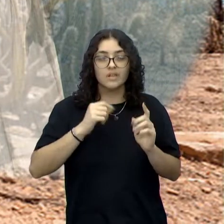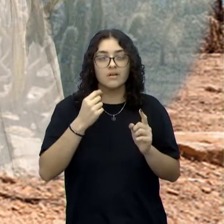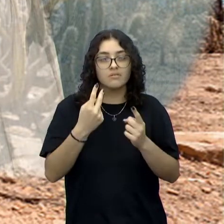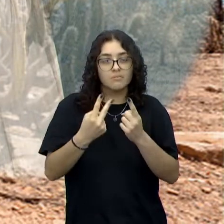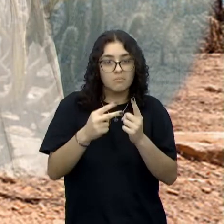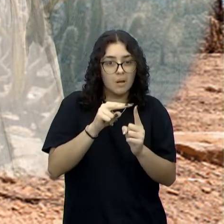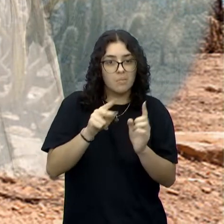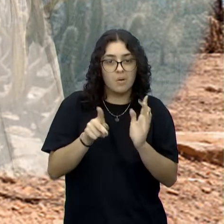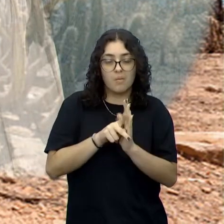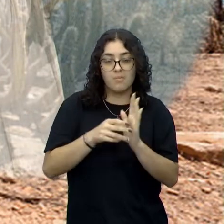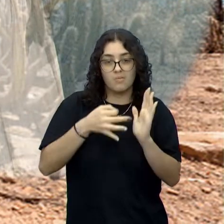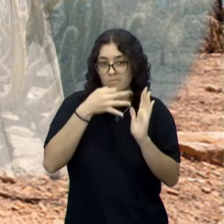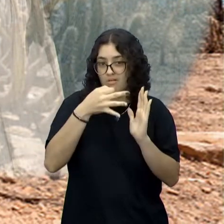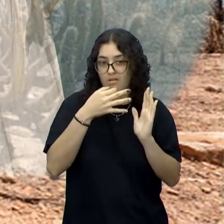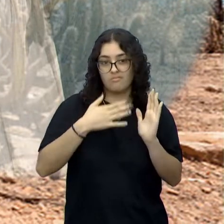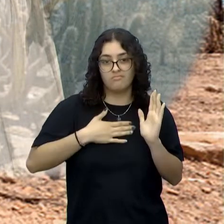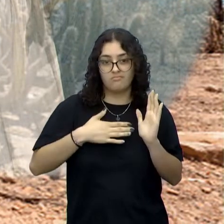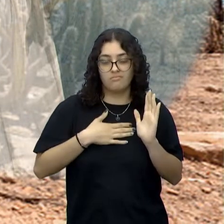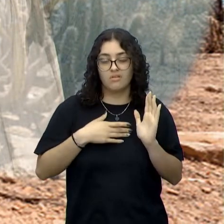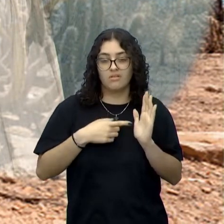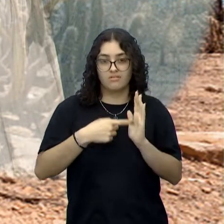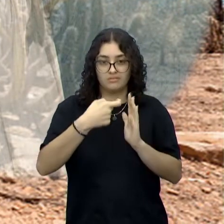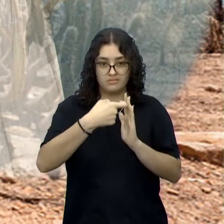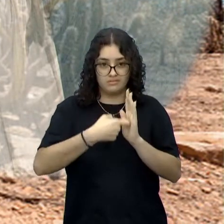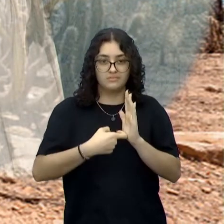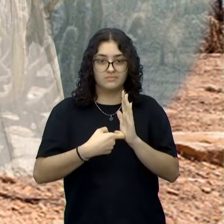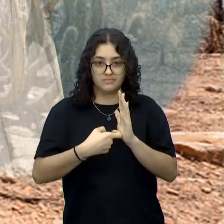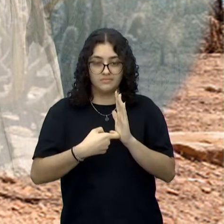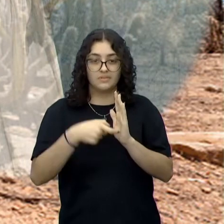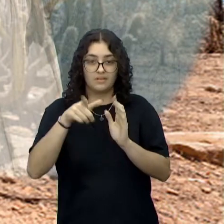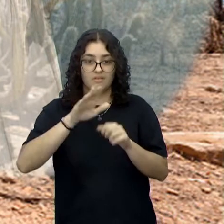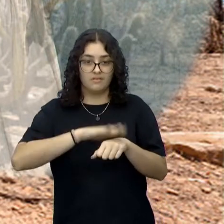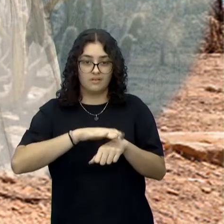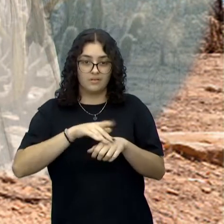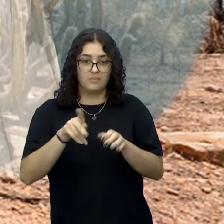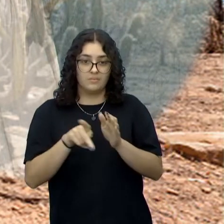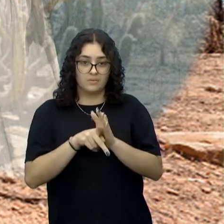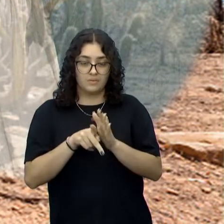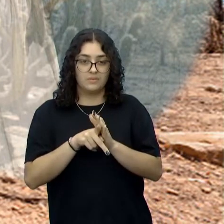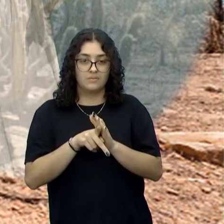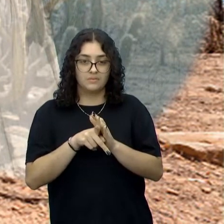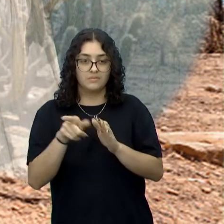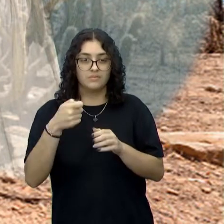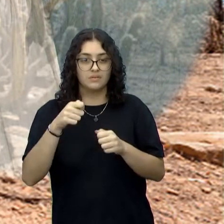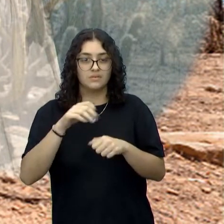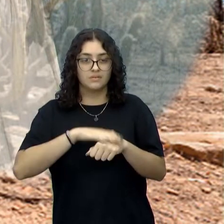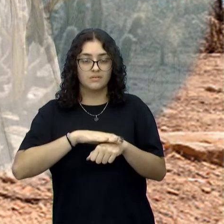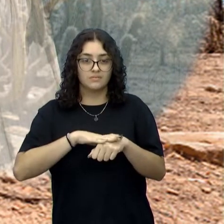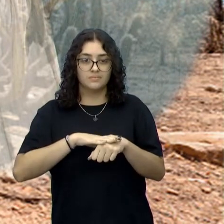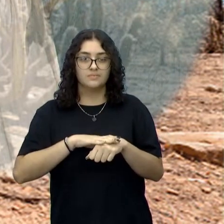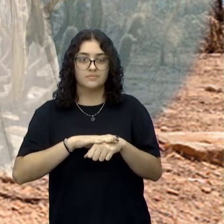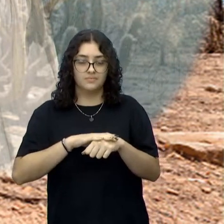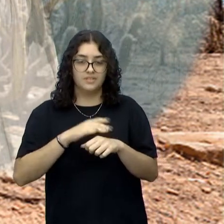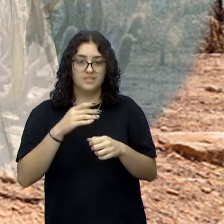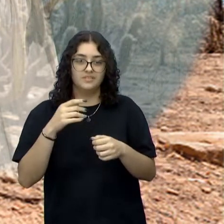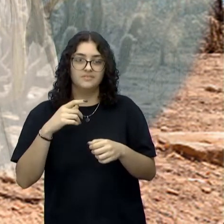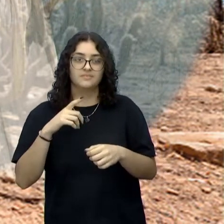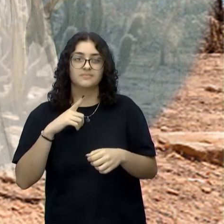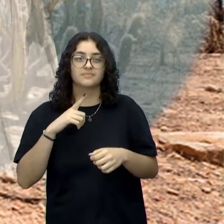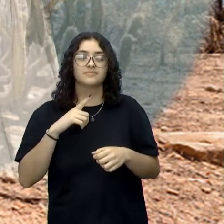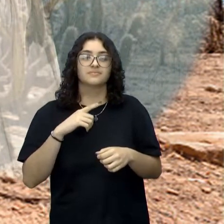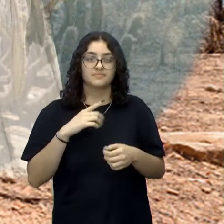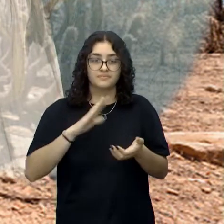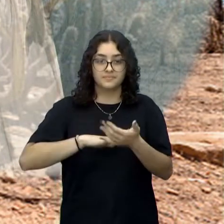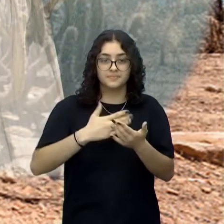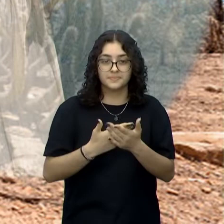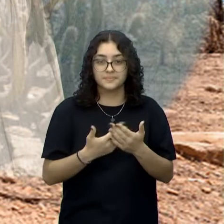vista criado a respeito do filme, que eu posso discorrer, que é isso que você vai fazer na vídeo resenha. Você vai ter que discorrer sobre o seu ponto de vista a respeito do